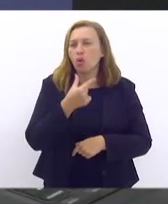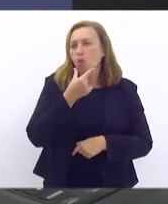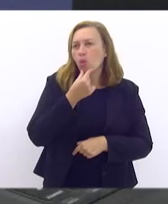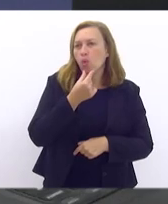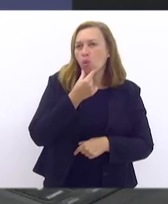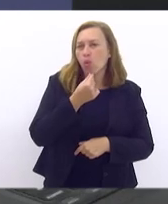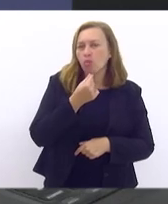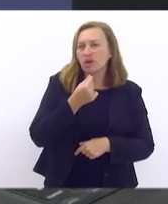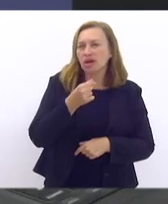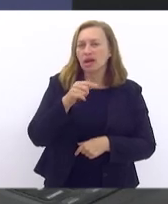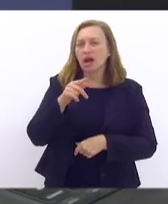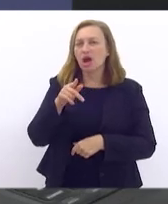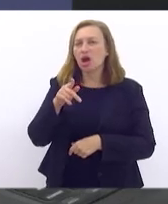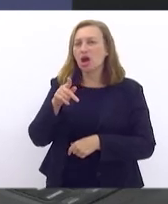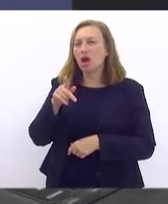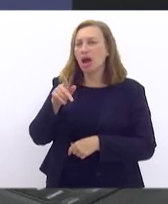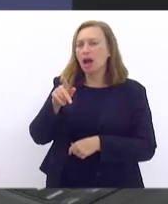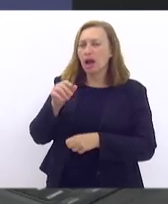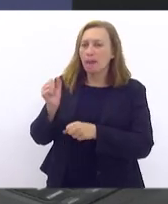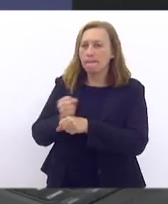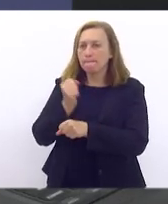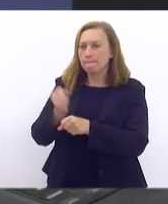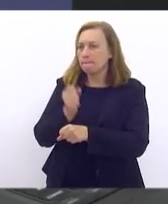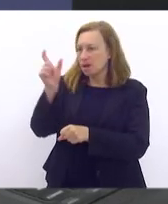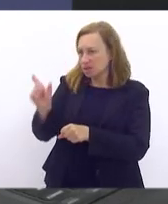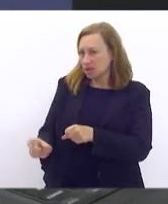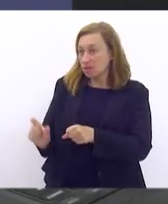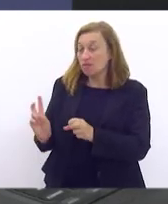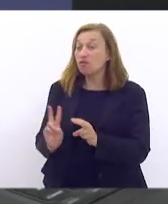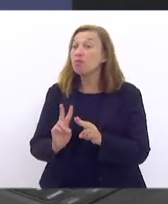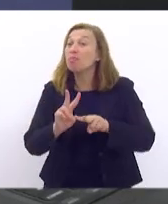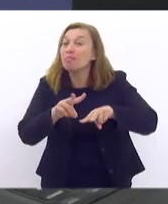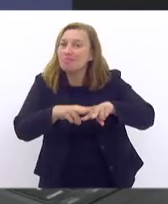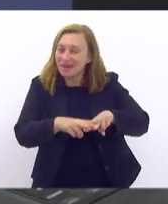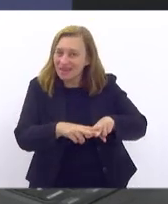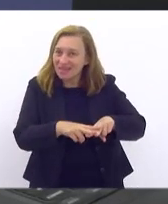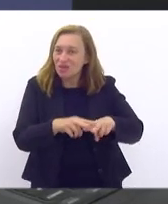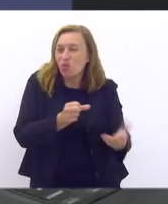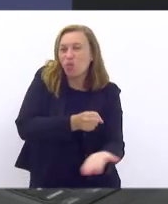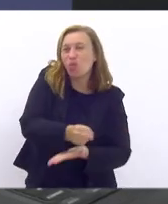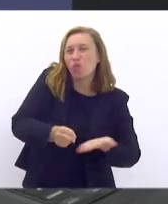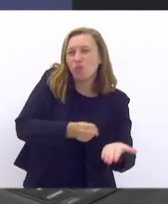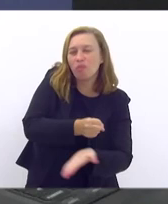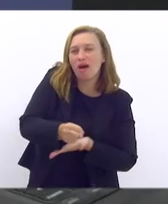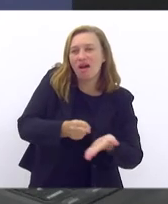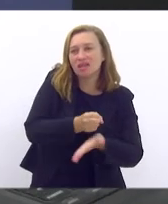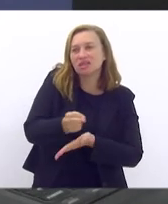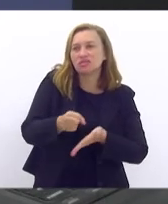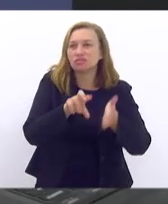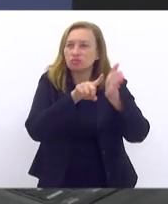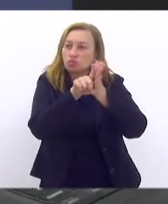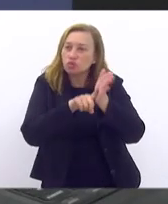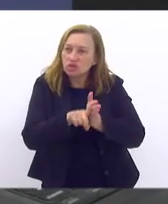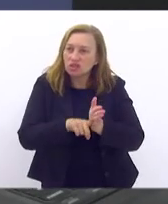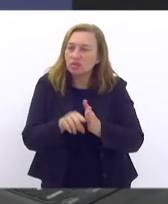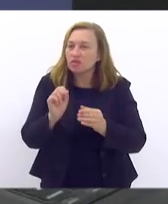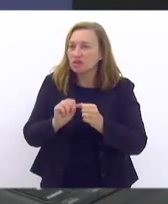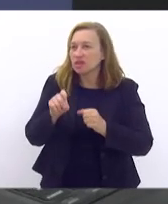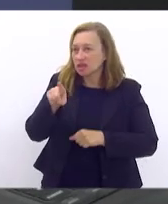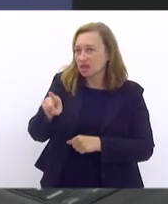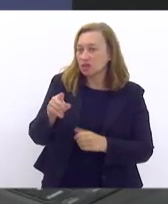era pedreiro e que ele foi preso com base nesse exame que foi feito aí